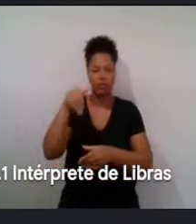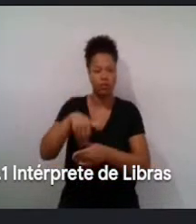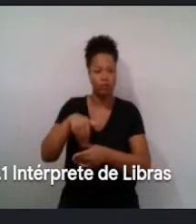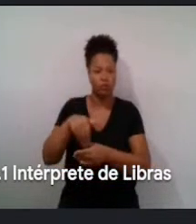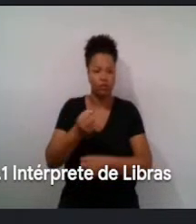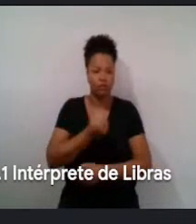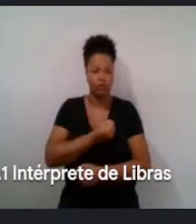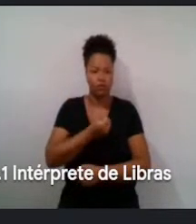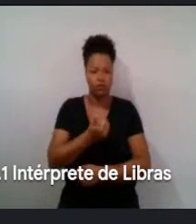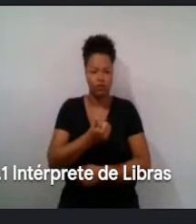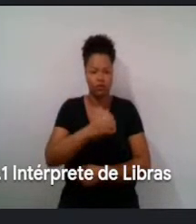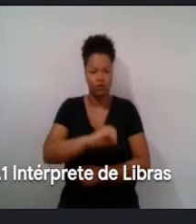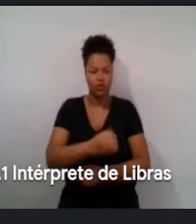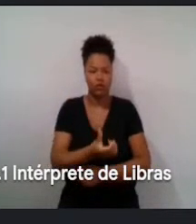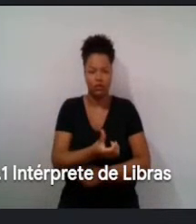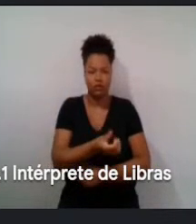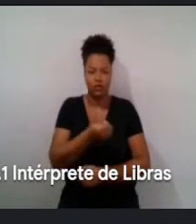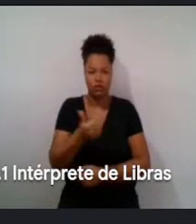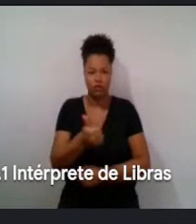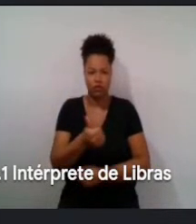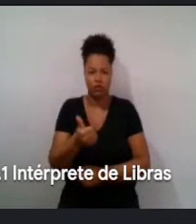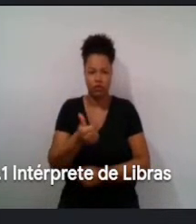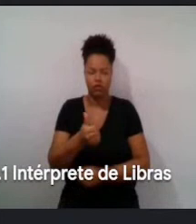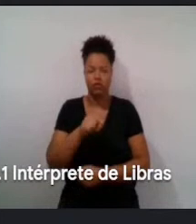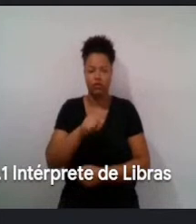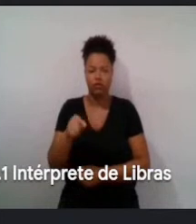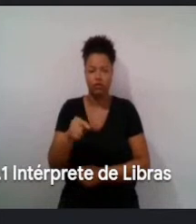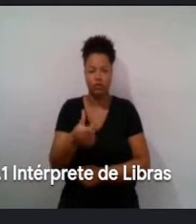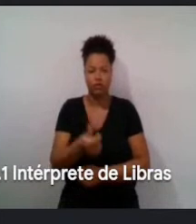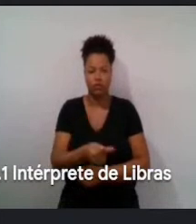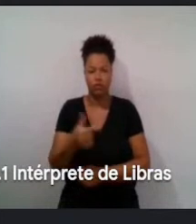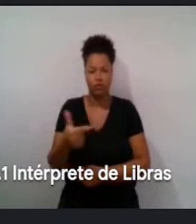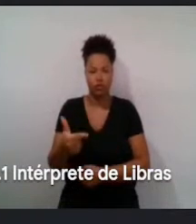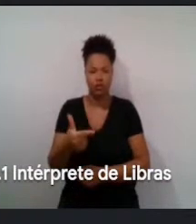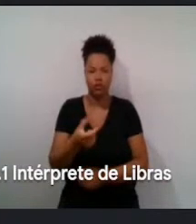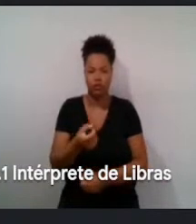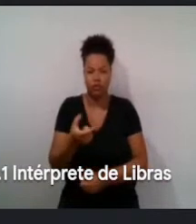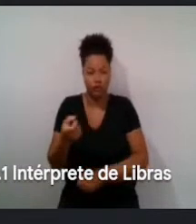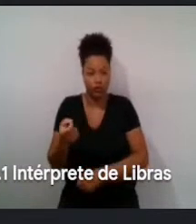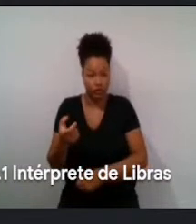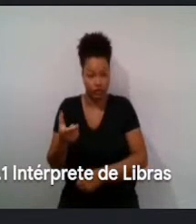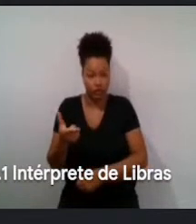número 0600-611, dígito 72-2020.